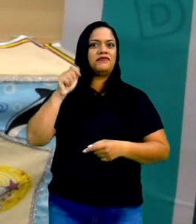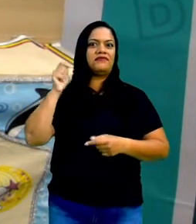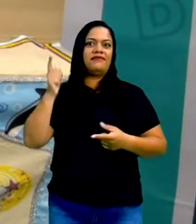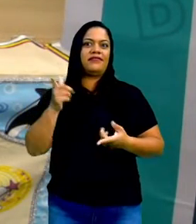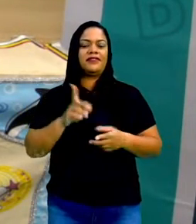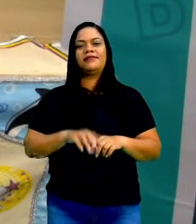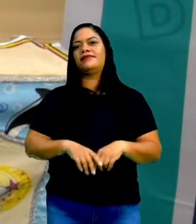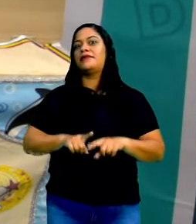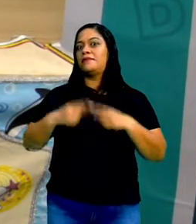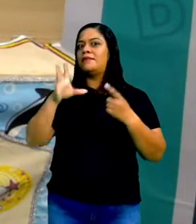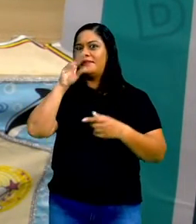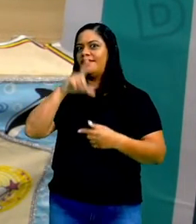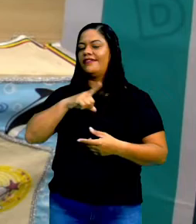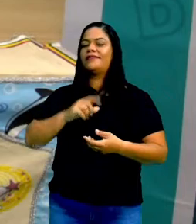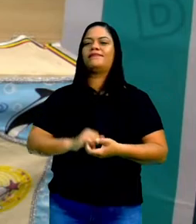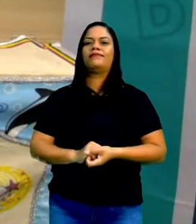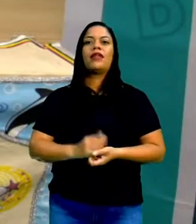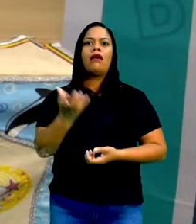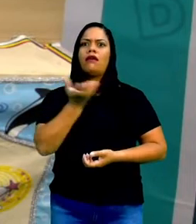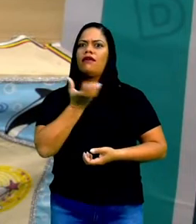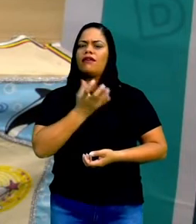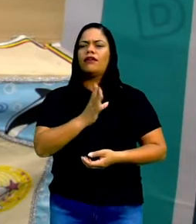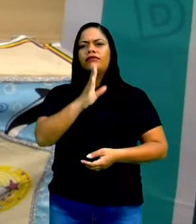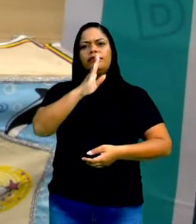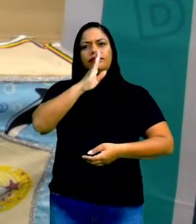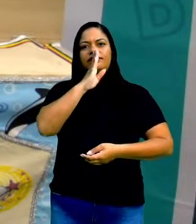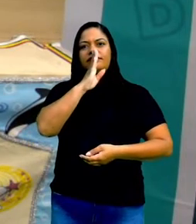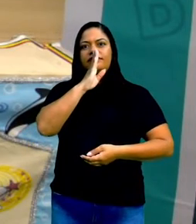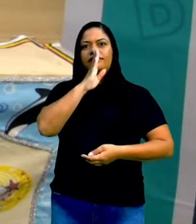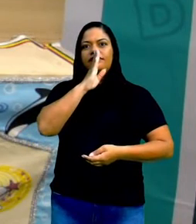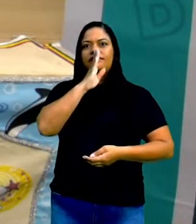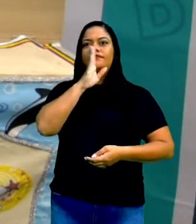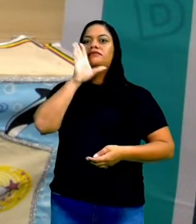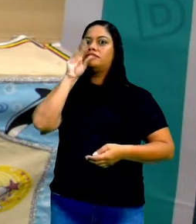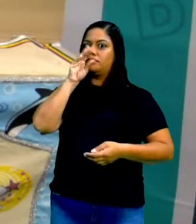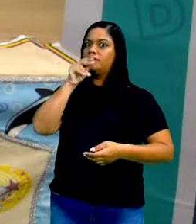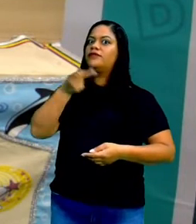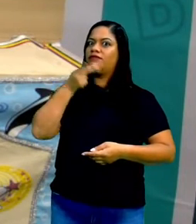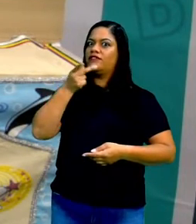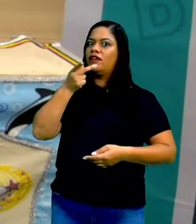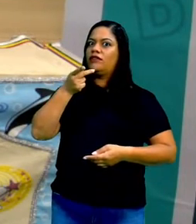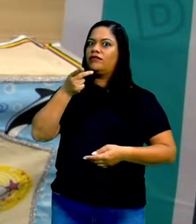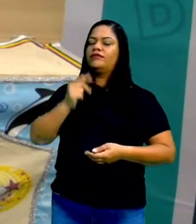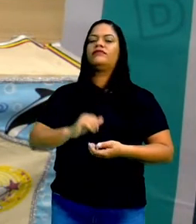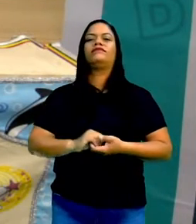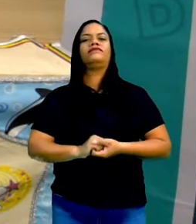aparece, fada aparece. Quero ser silencioso! Ele disse a fada, vê.